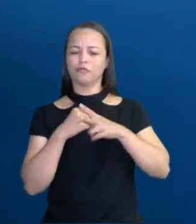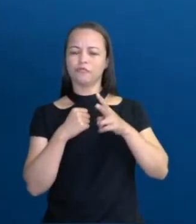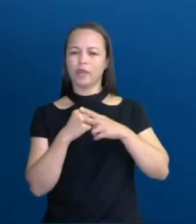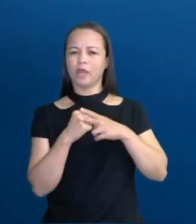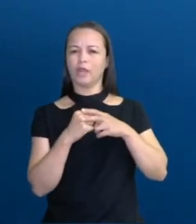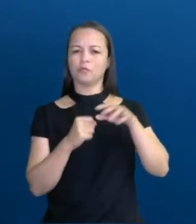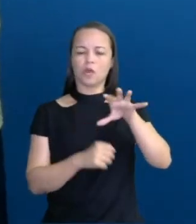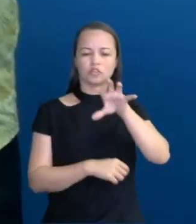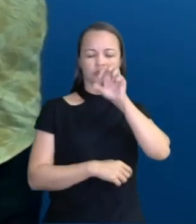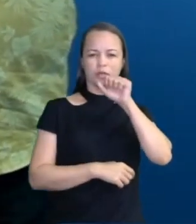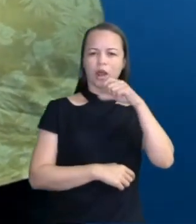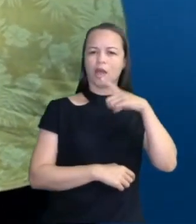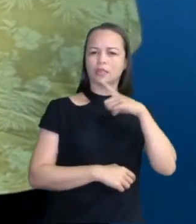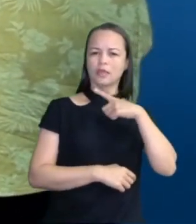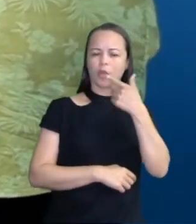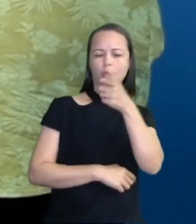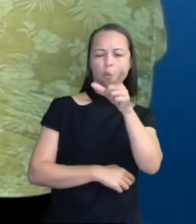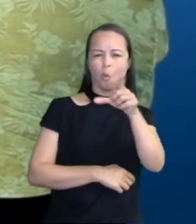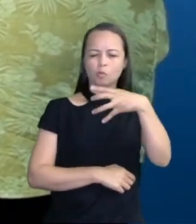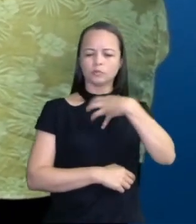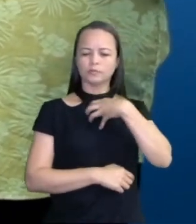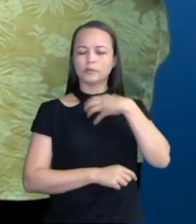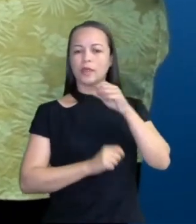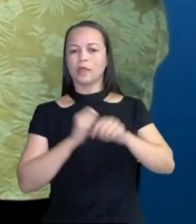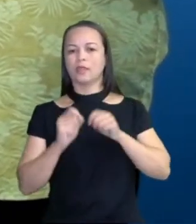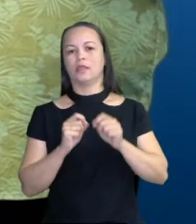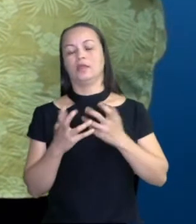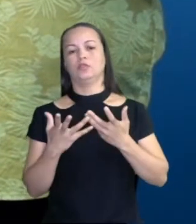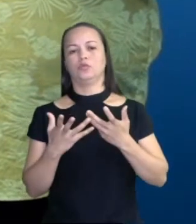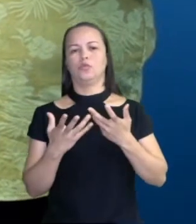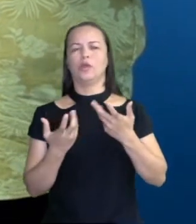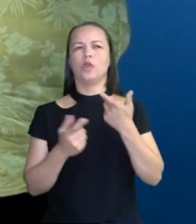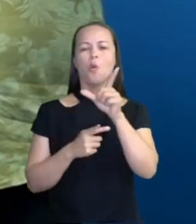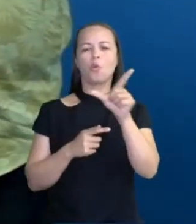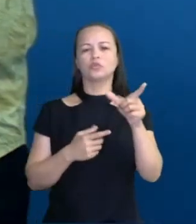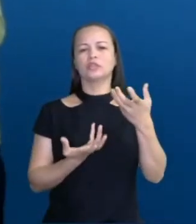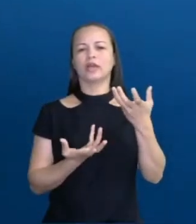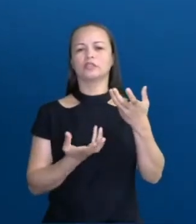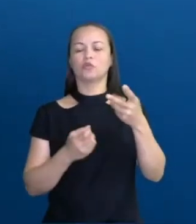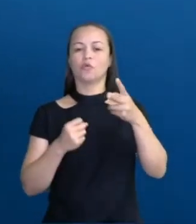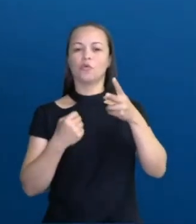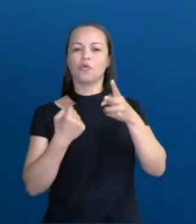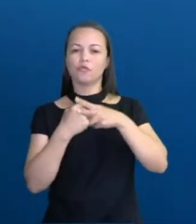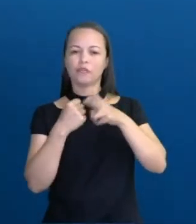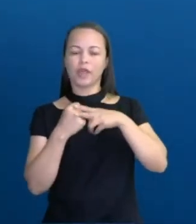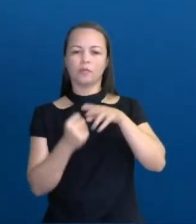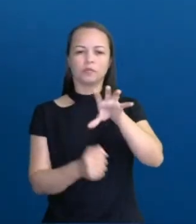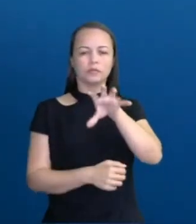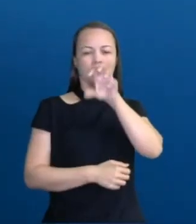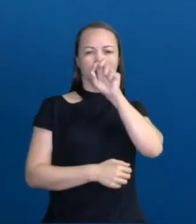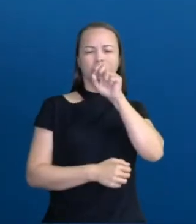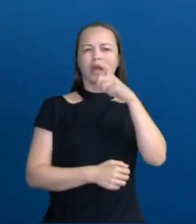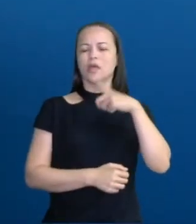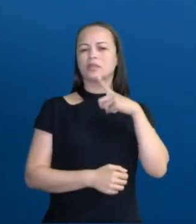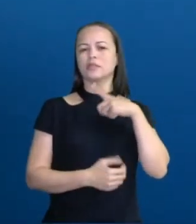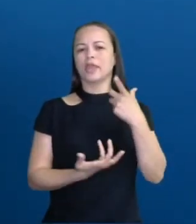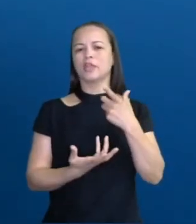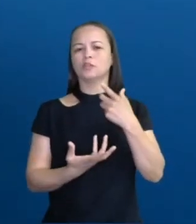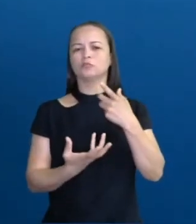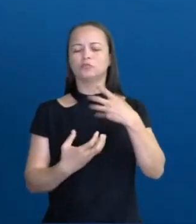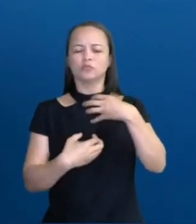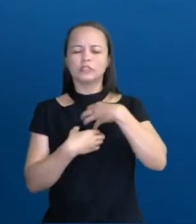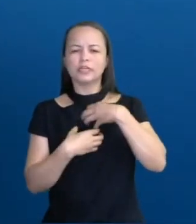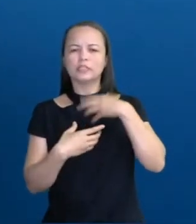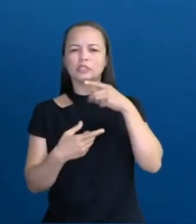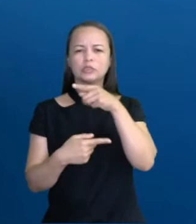outro sentido tá em alguns casos o verbo aspirar ele pode significar você já ele vai ter o sentido